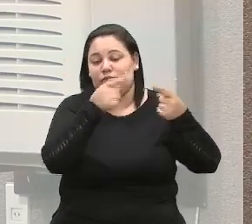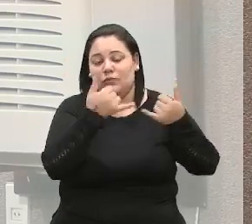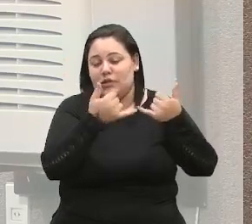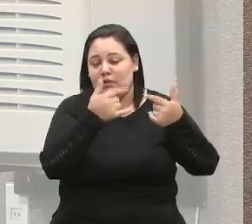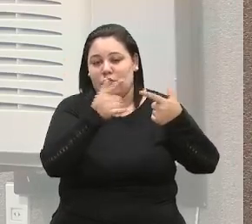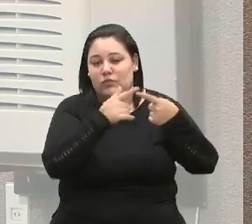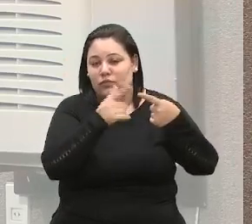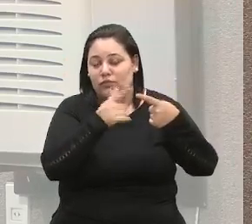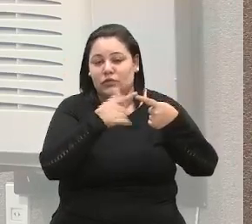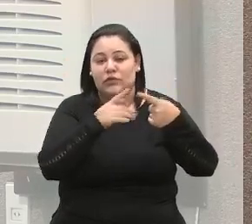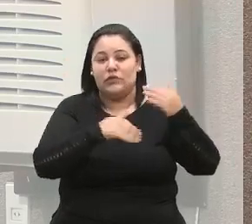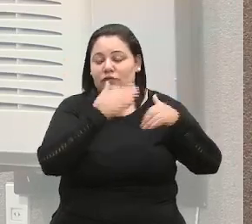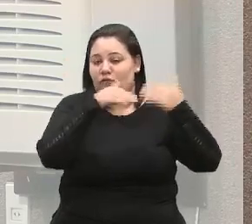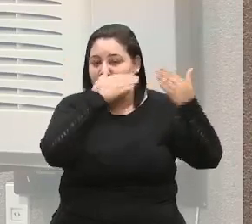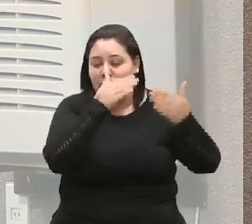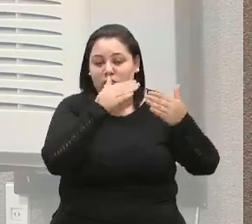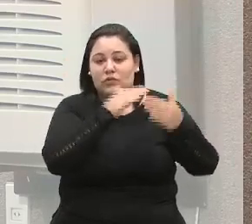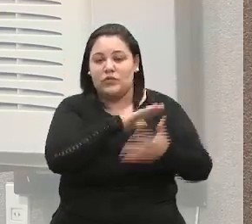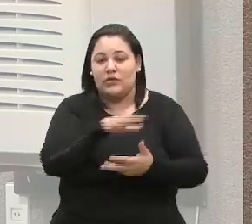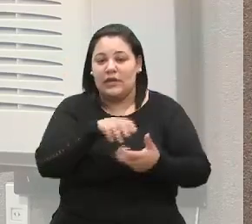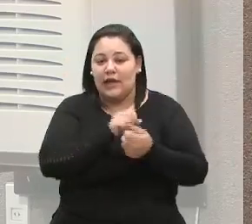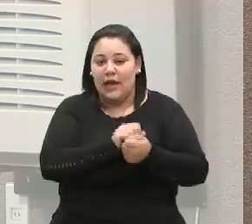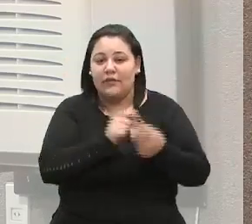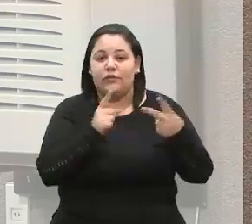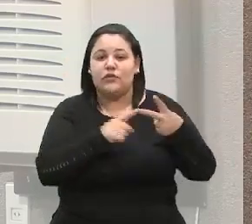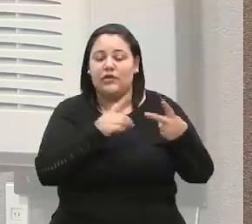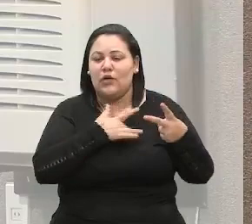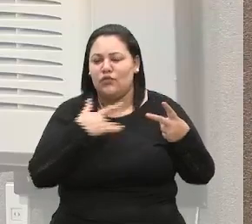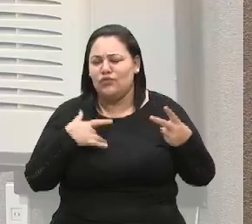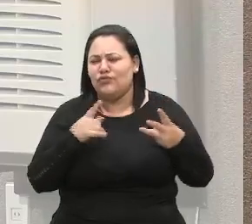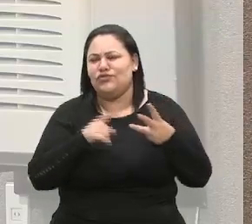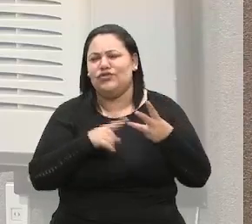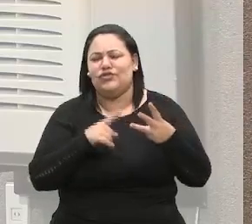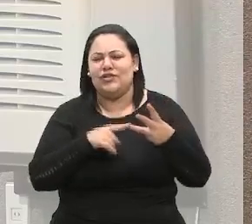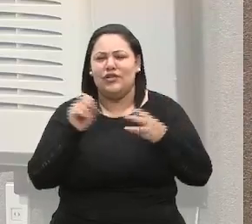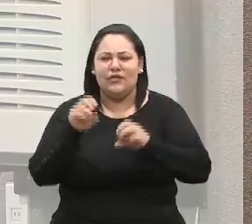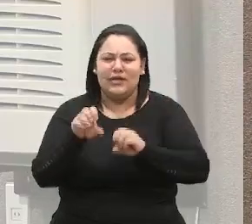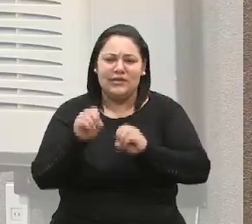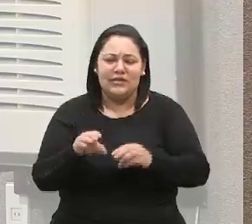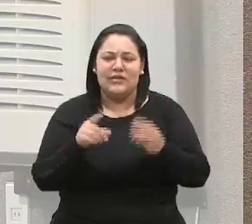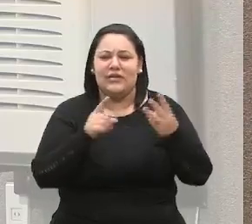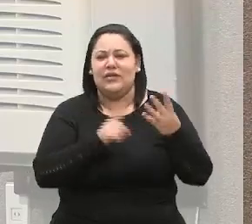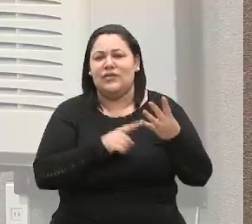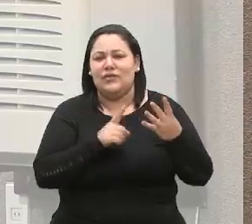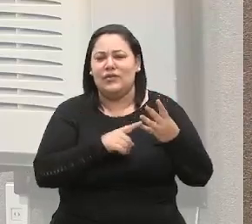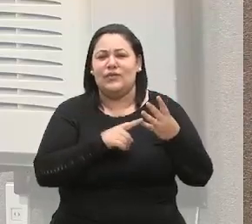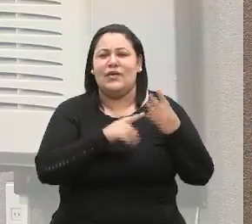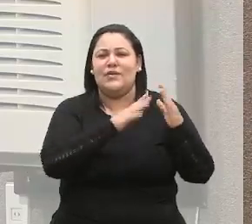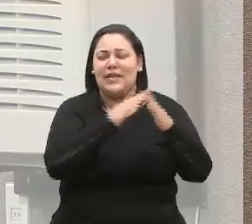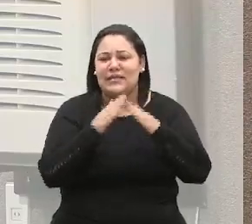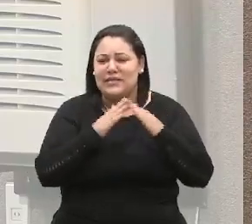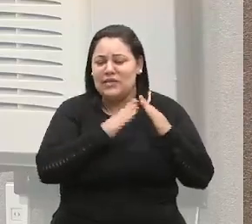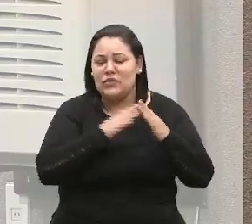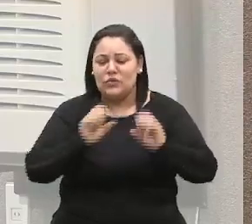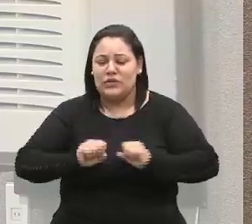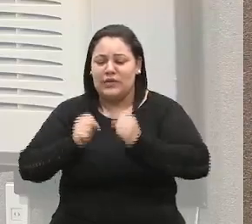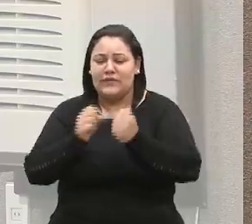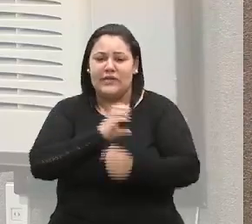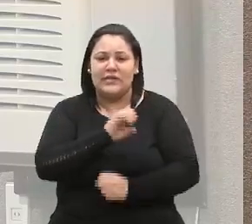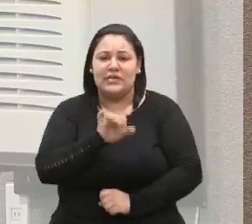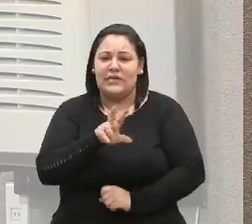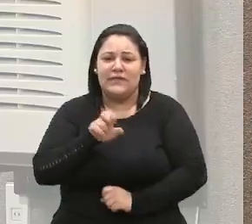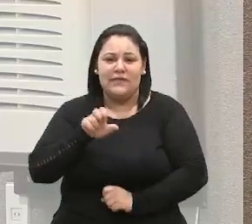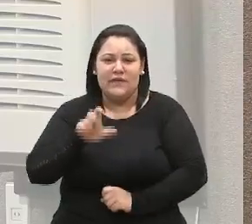desenvolvimento sustentável, saúde, educação, habitação, defesa civil e rede de